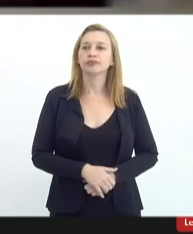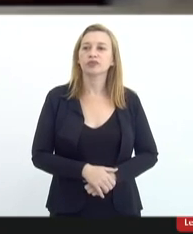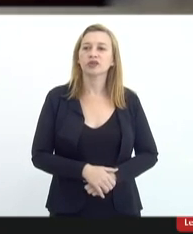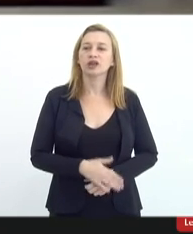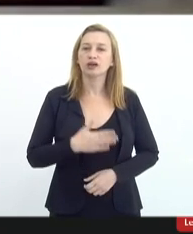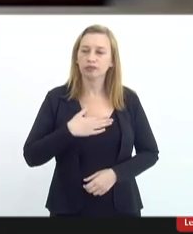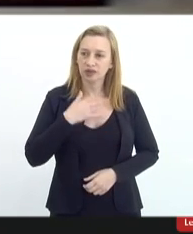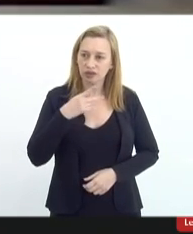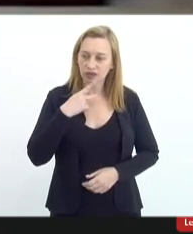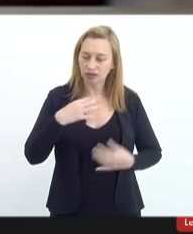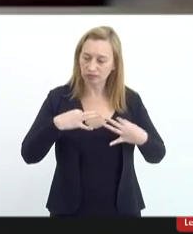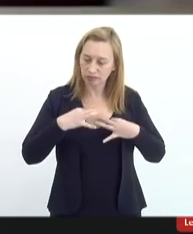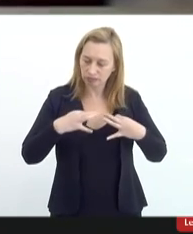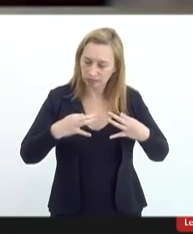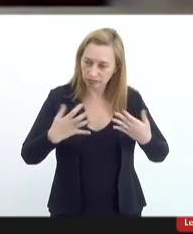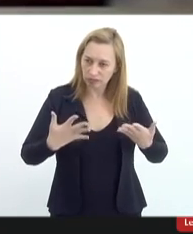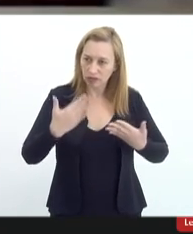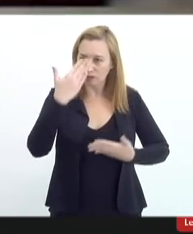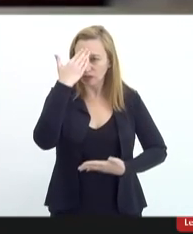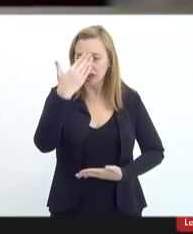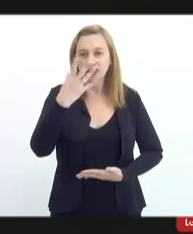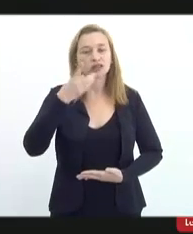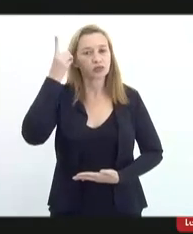minha palavra à disposição. Muito obrigado.